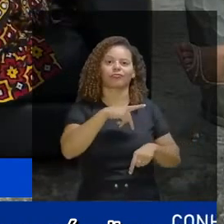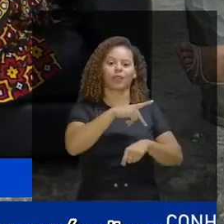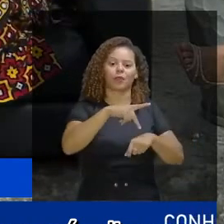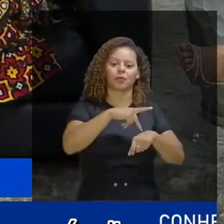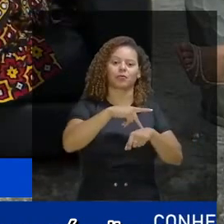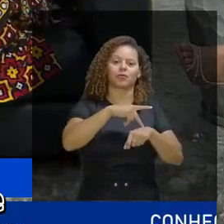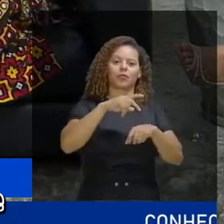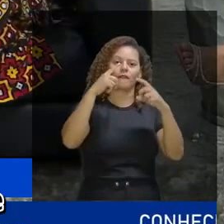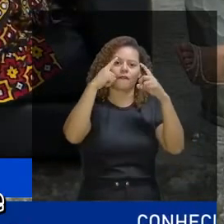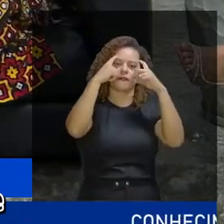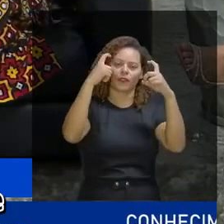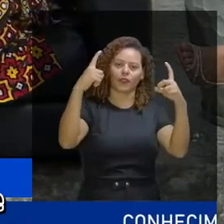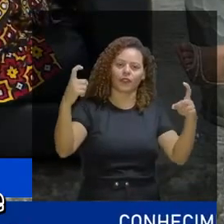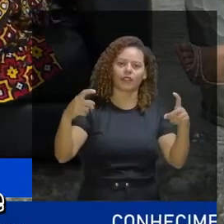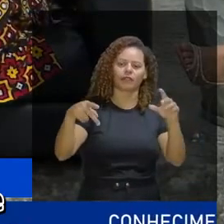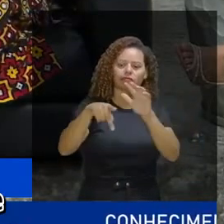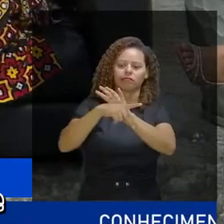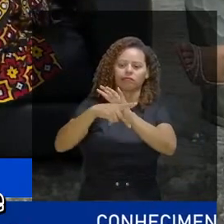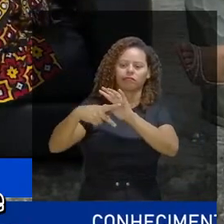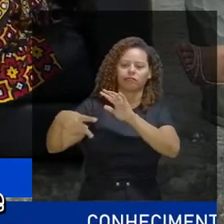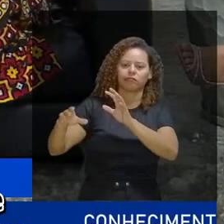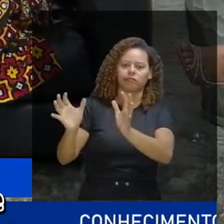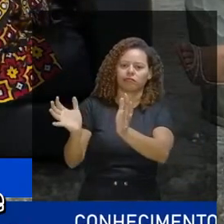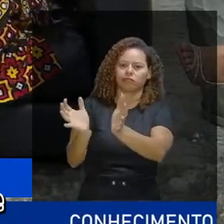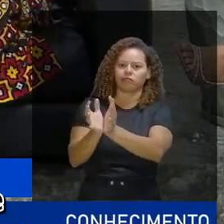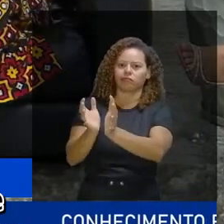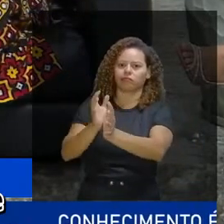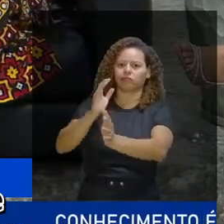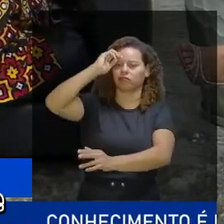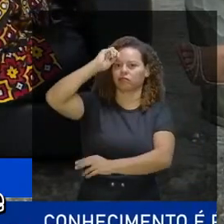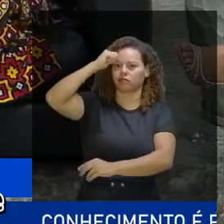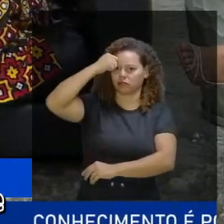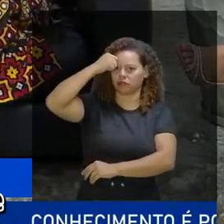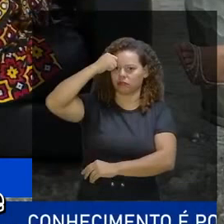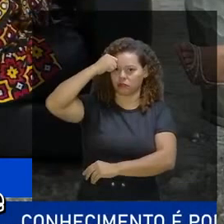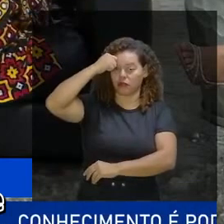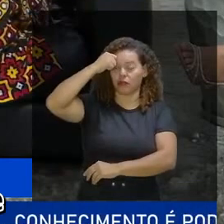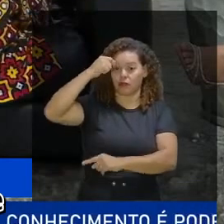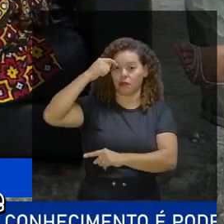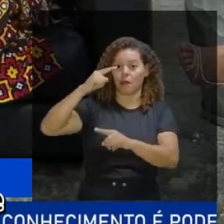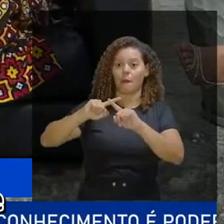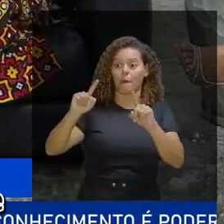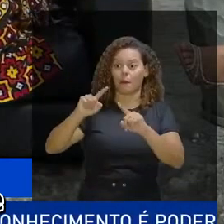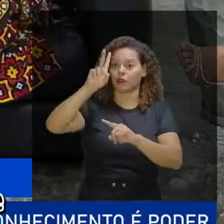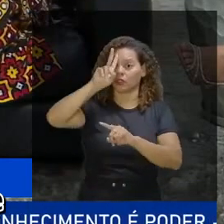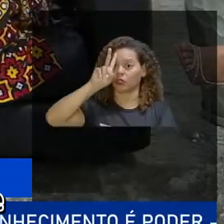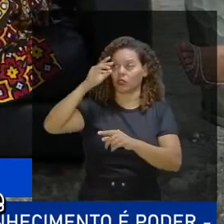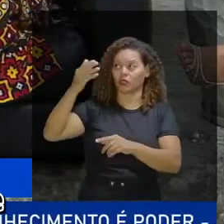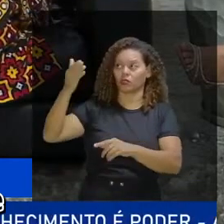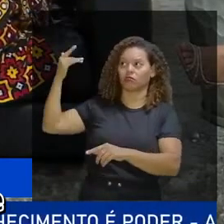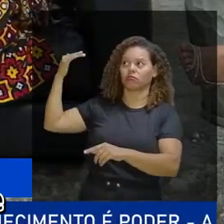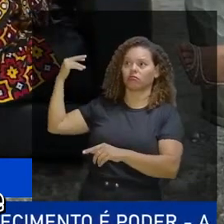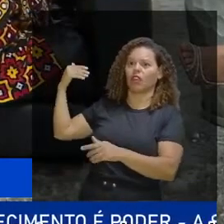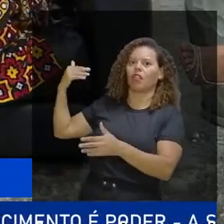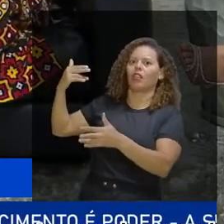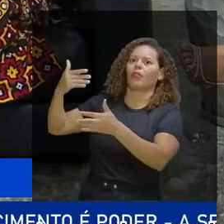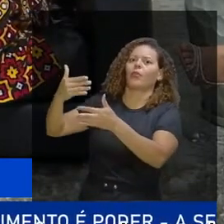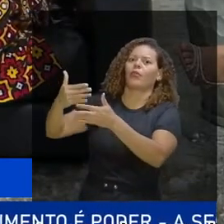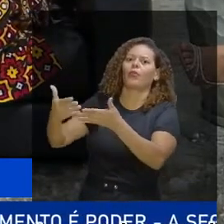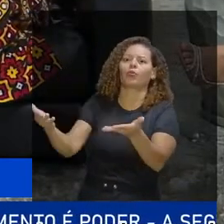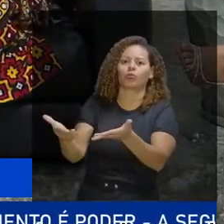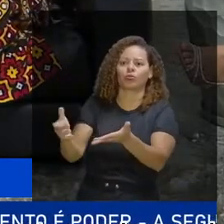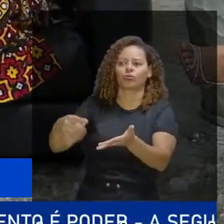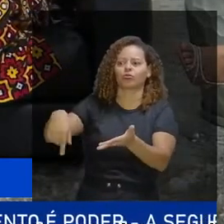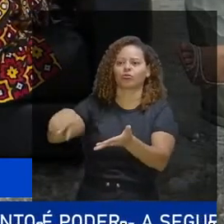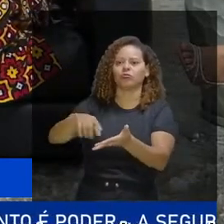que nós dispensamos a essas gerações que vieram depois, que ficam na periferia, e são todas descendentes de